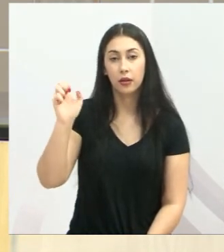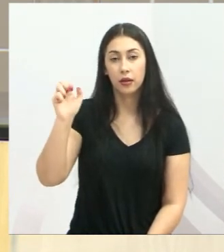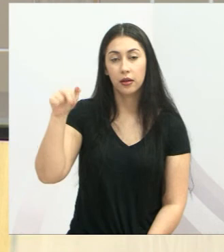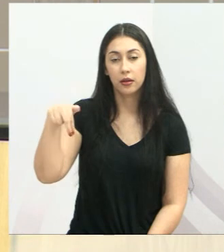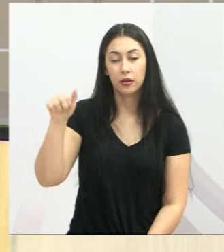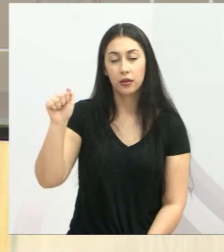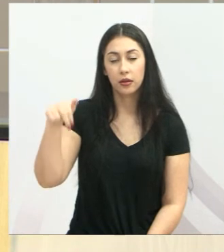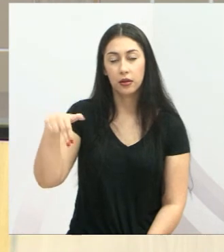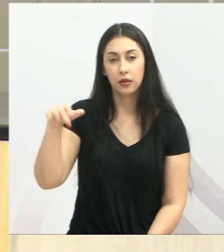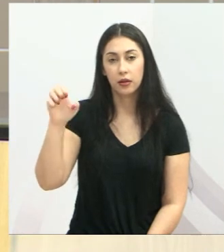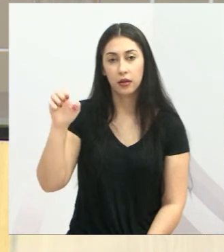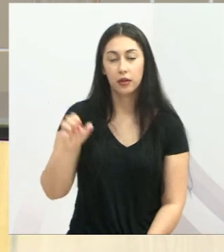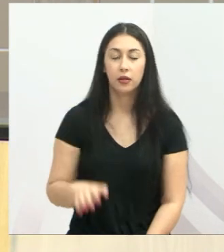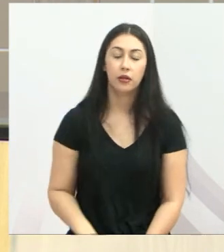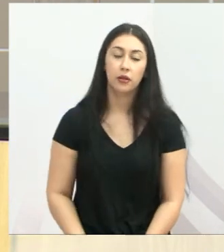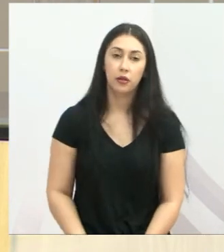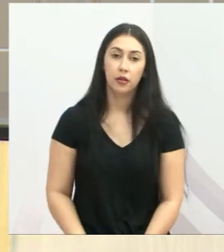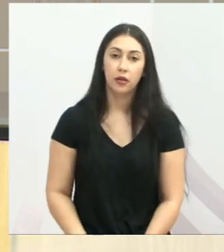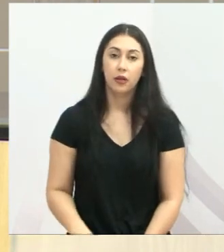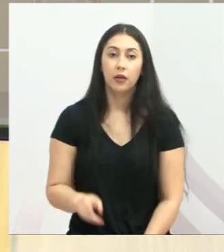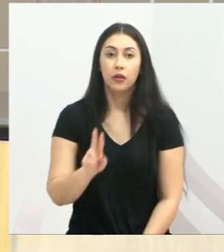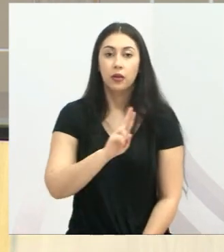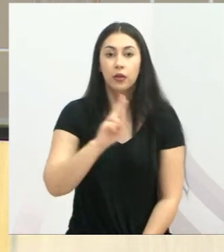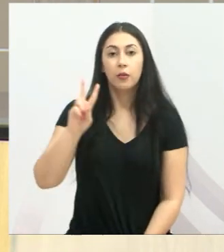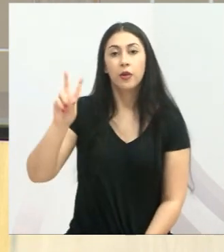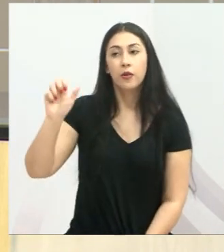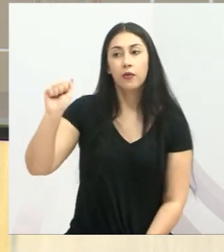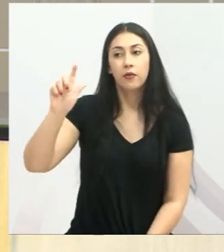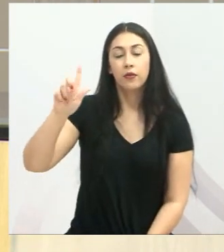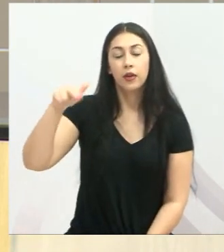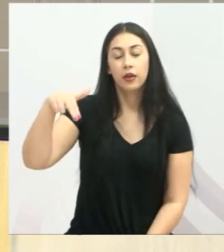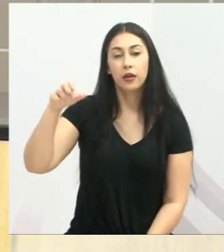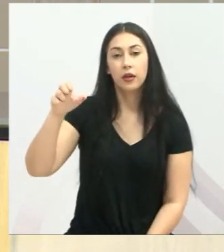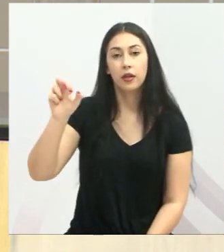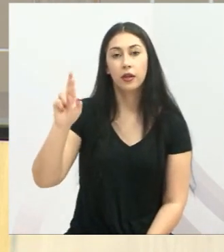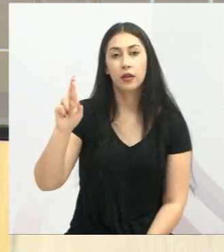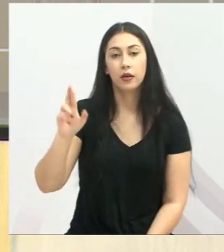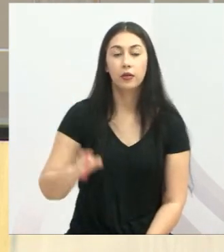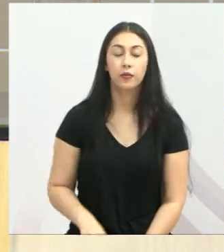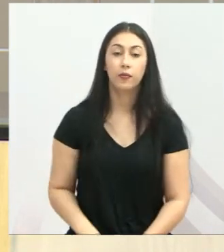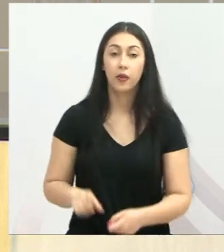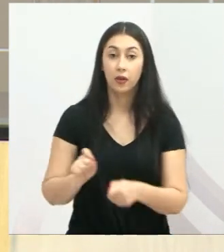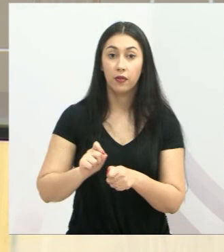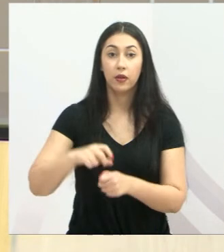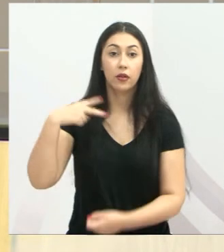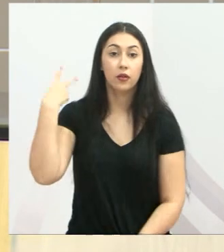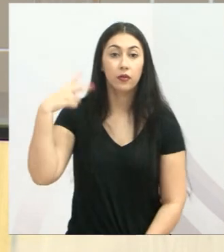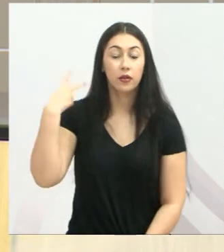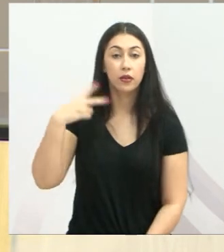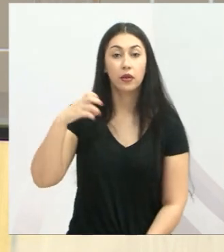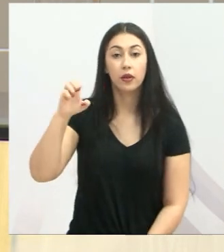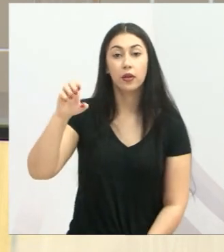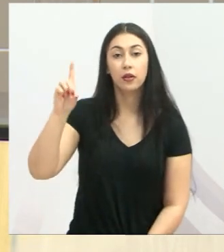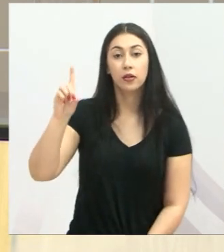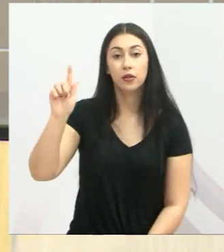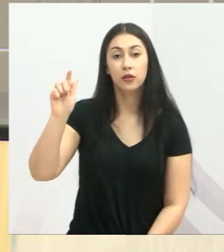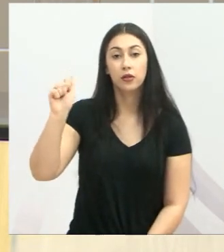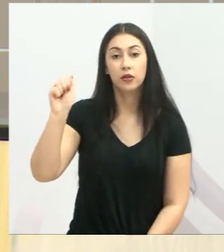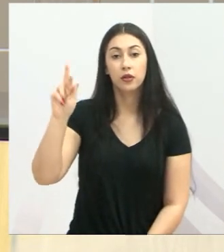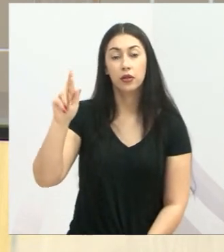Voto de pesar pelo falecimento de Wagner Abel Rabelo, formulado pelo vereador Edgar